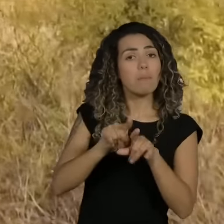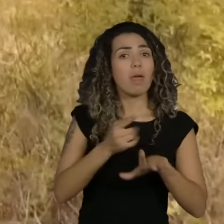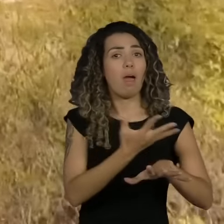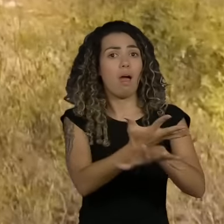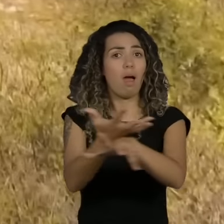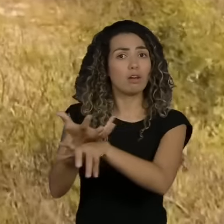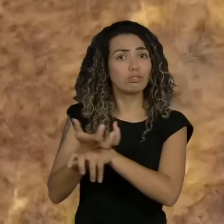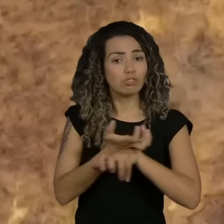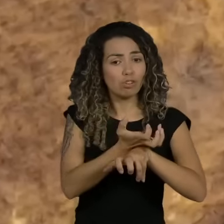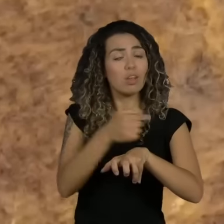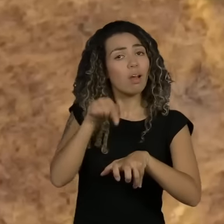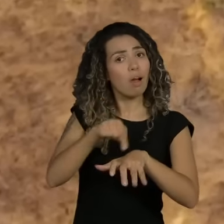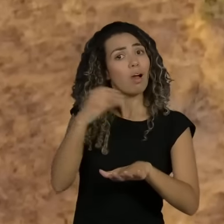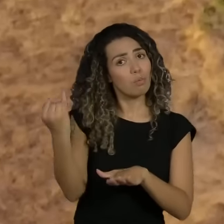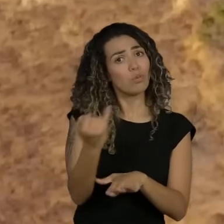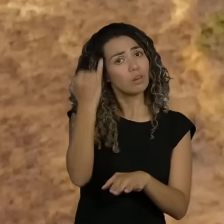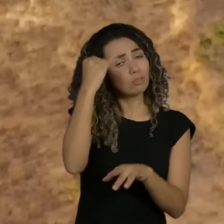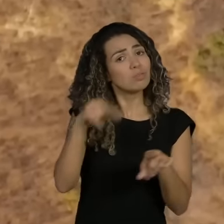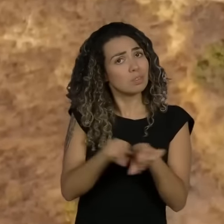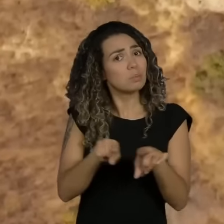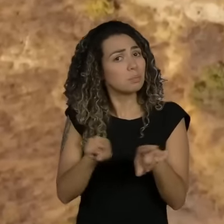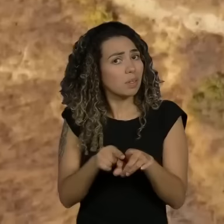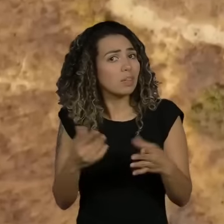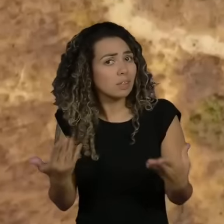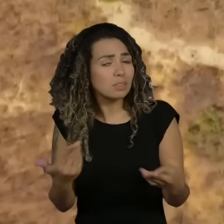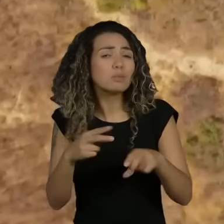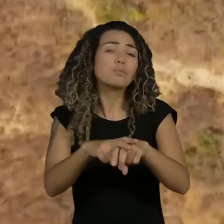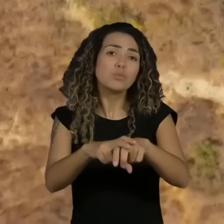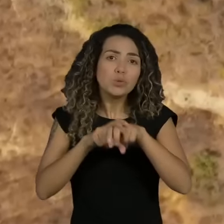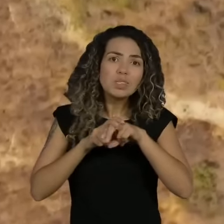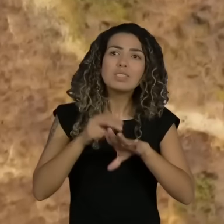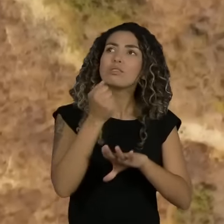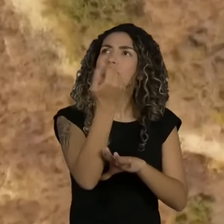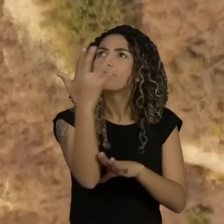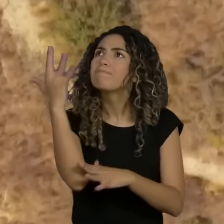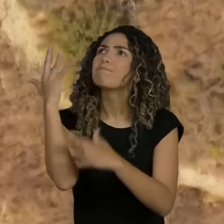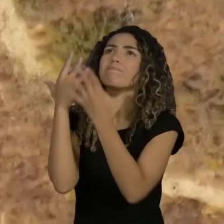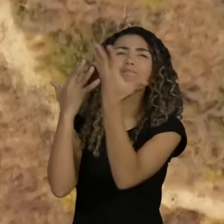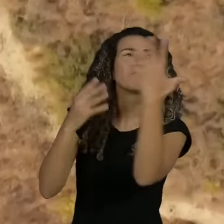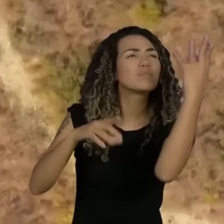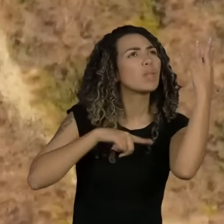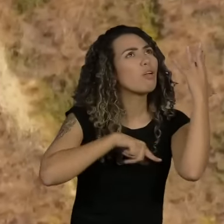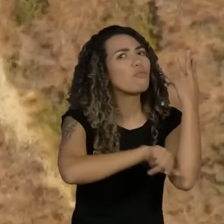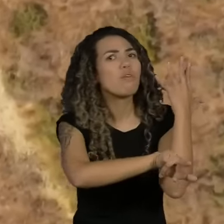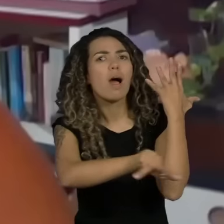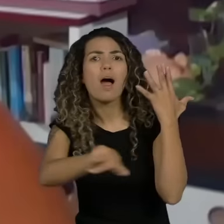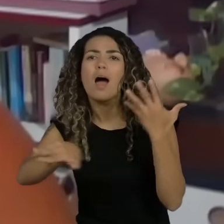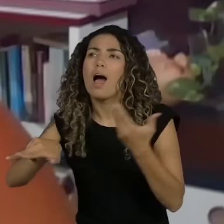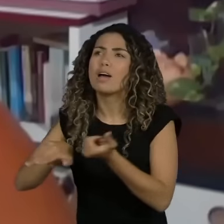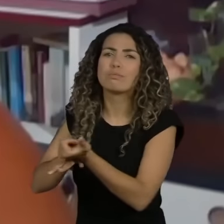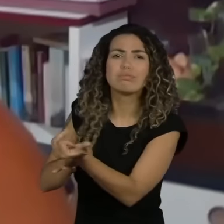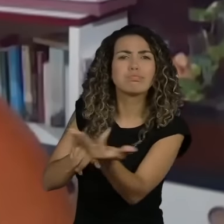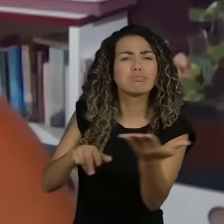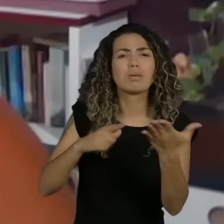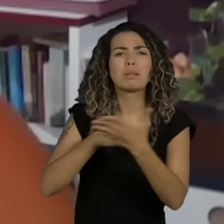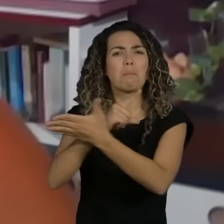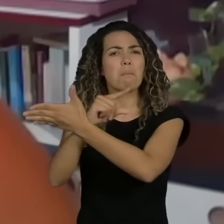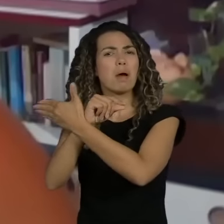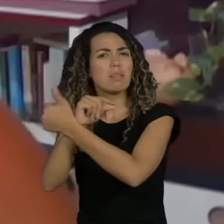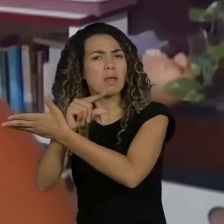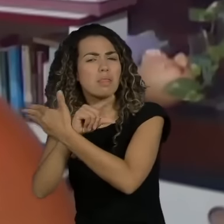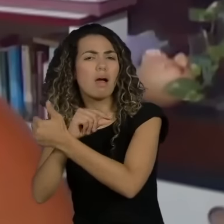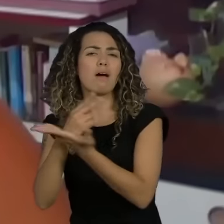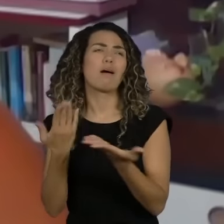a manutenção desse balanço. A gente tem de olhar para a nossa natureza diversa, com os diversos biomas, Pantanal,